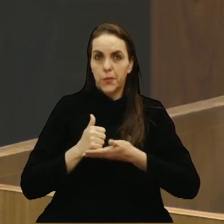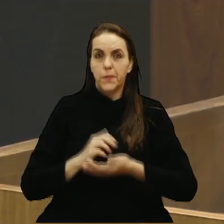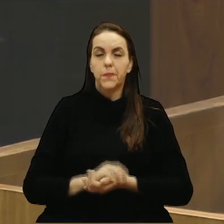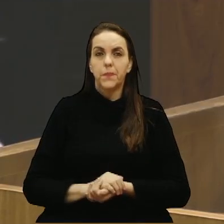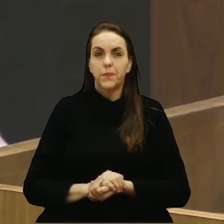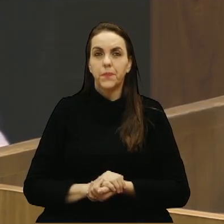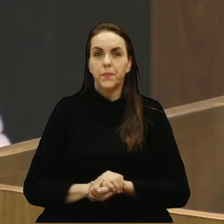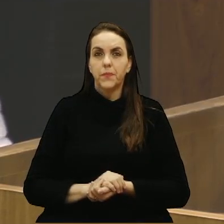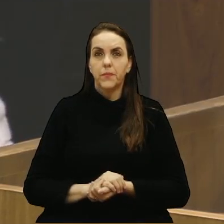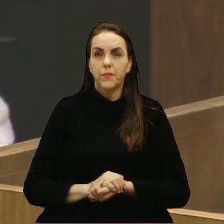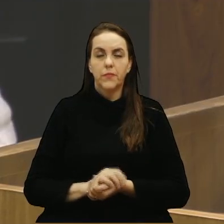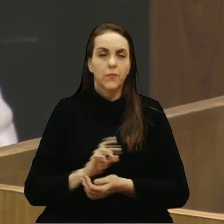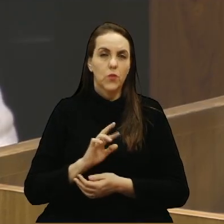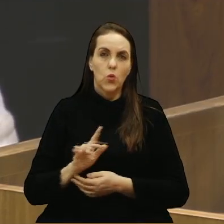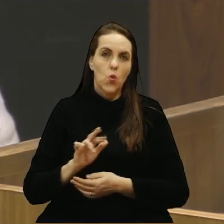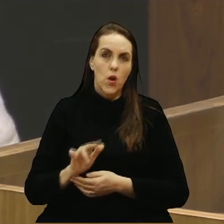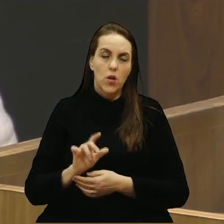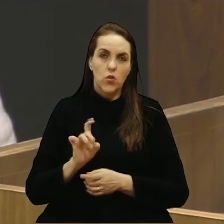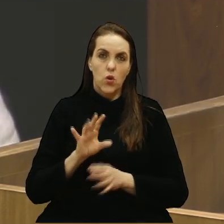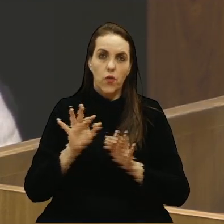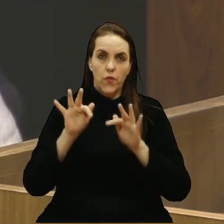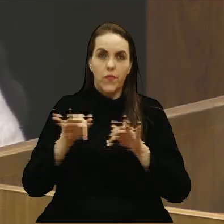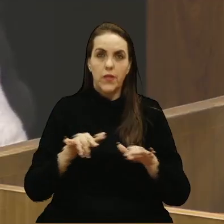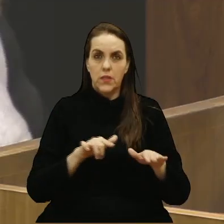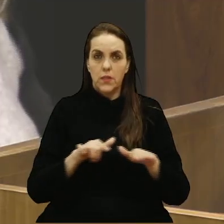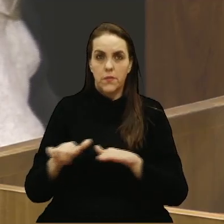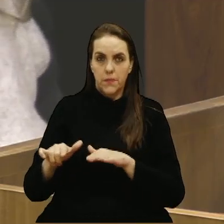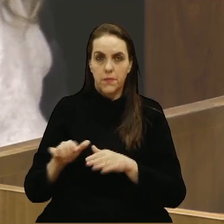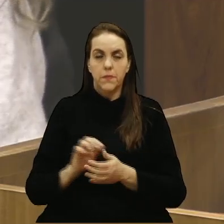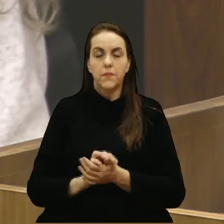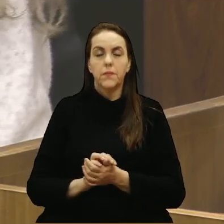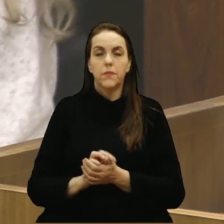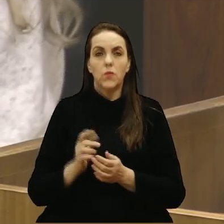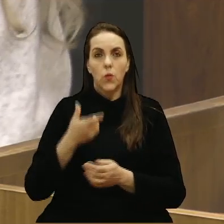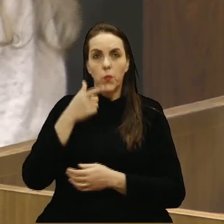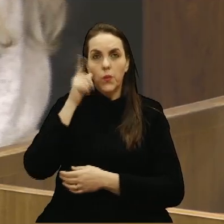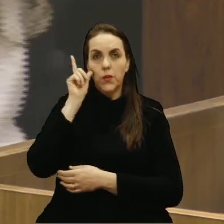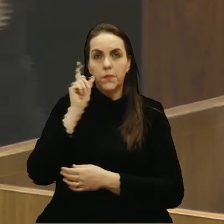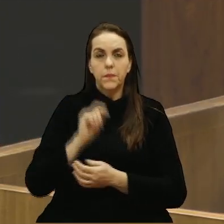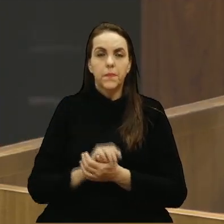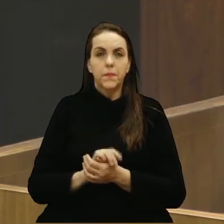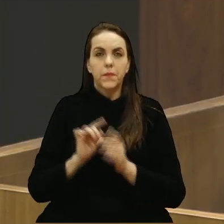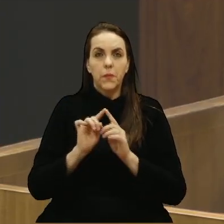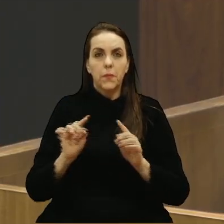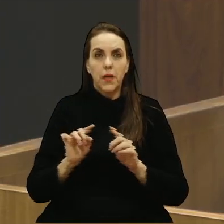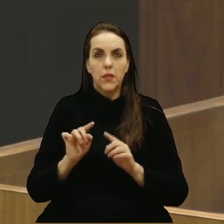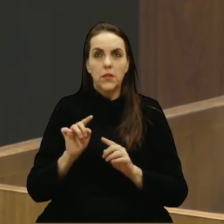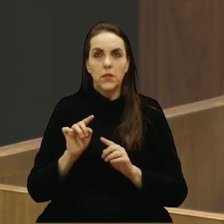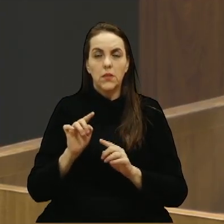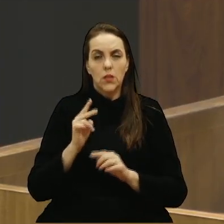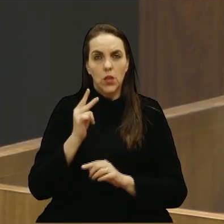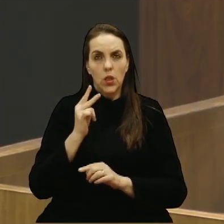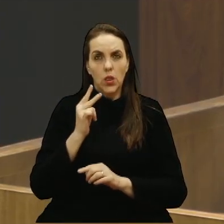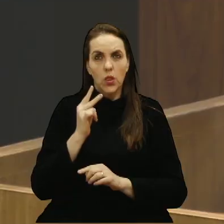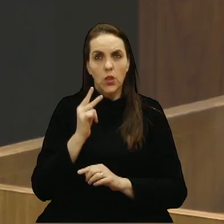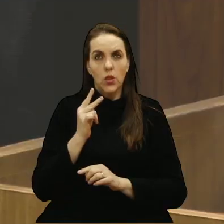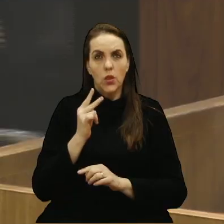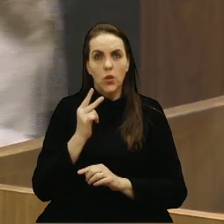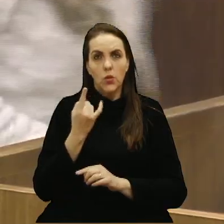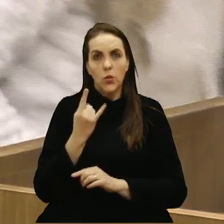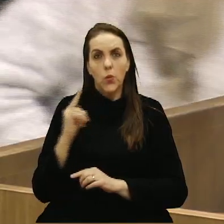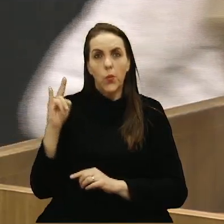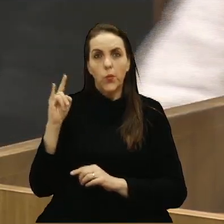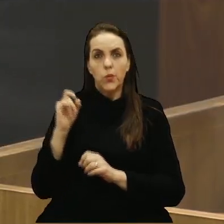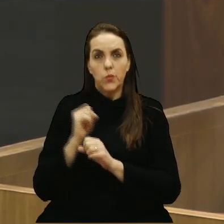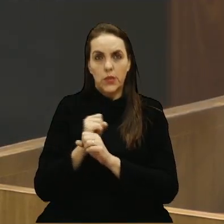não só nesse último final de semana, não só ontem, mas nestes 2 últimos